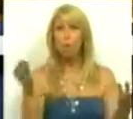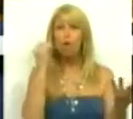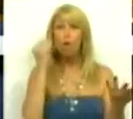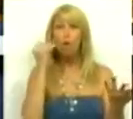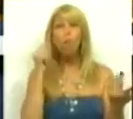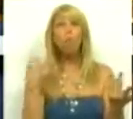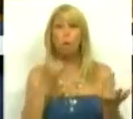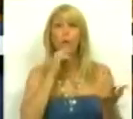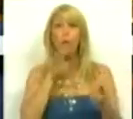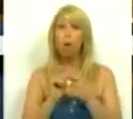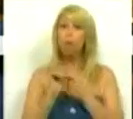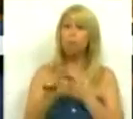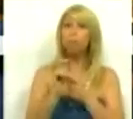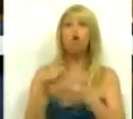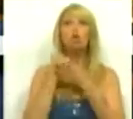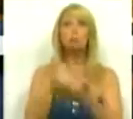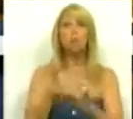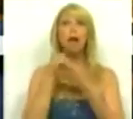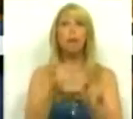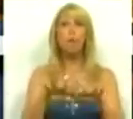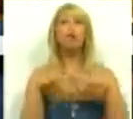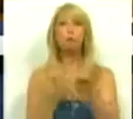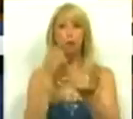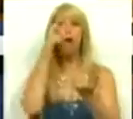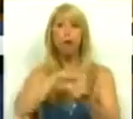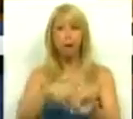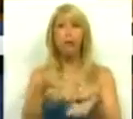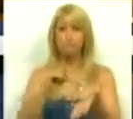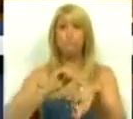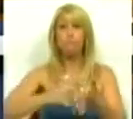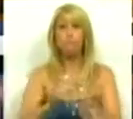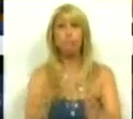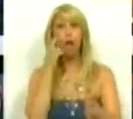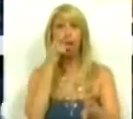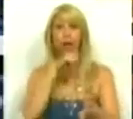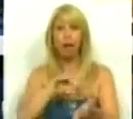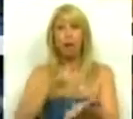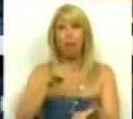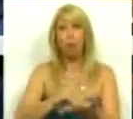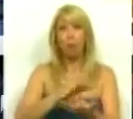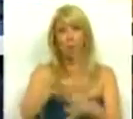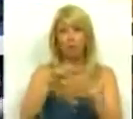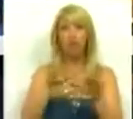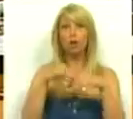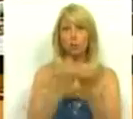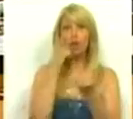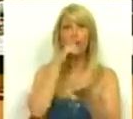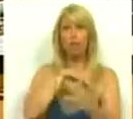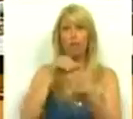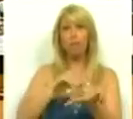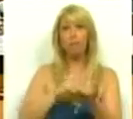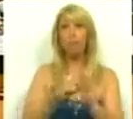financiar os subsídios e os apoios sociais àqueles que deles carecem, àqueles que são os mais desfavorecidos da sociedade?